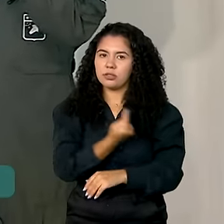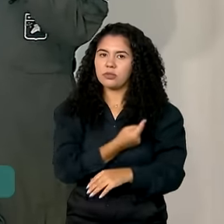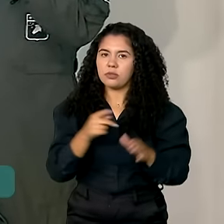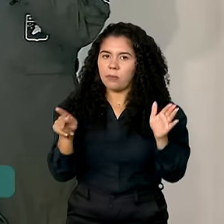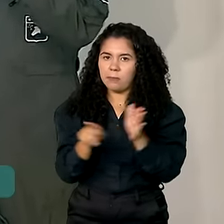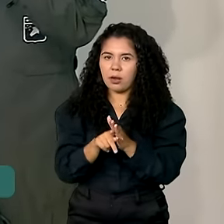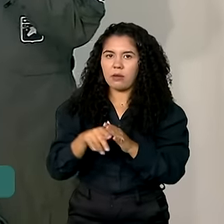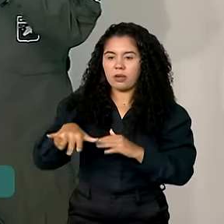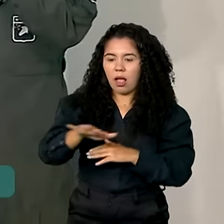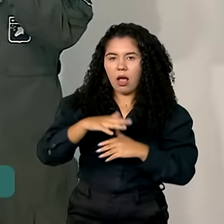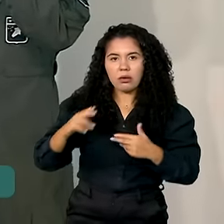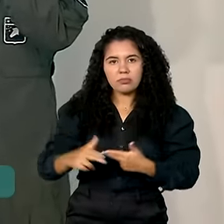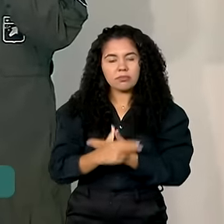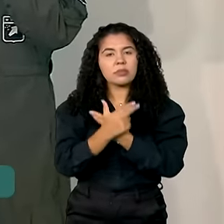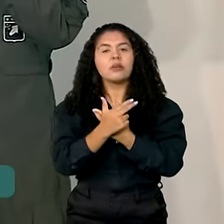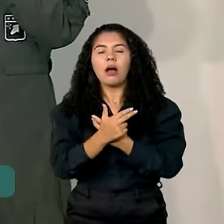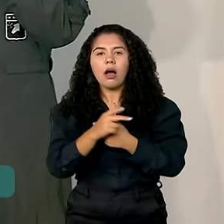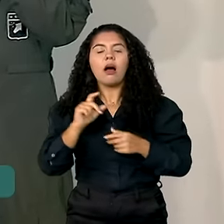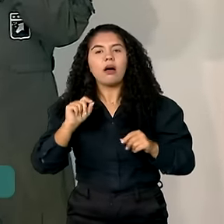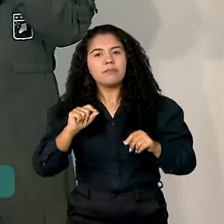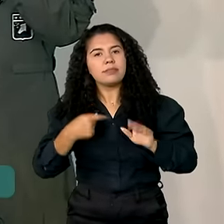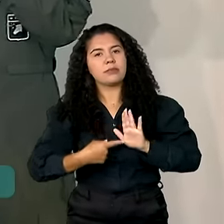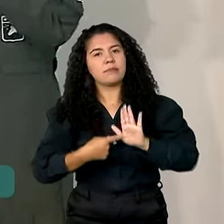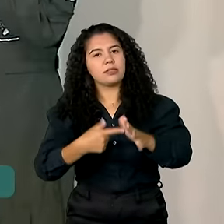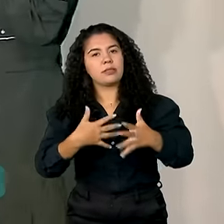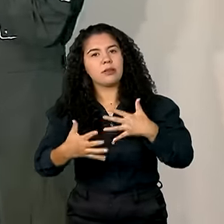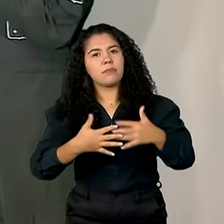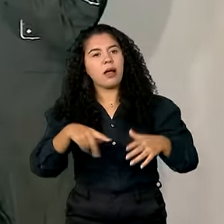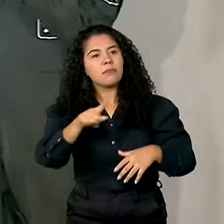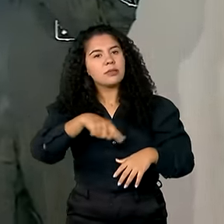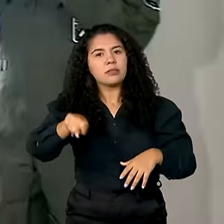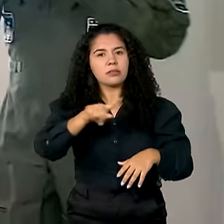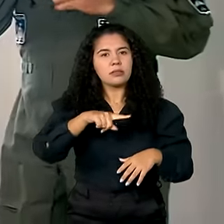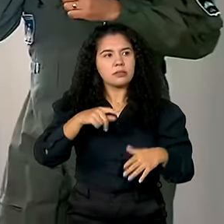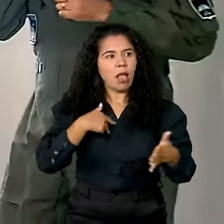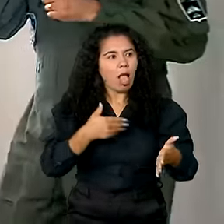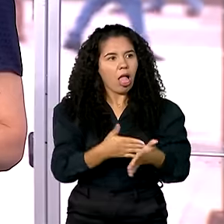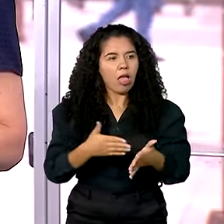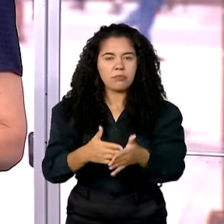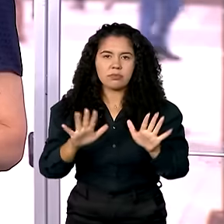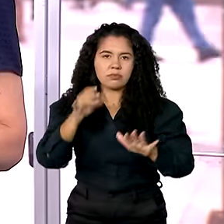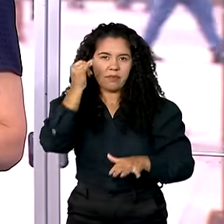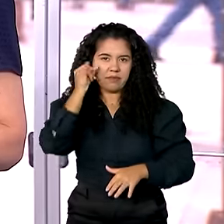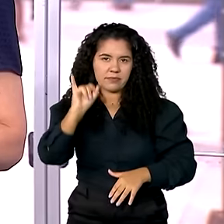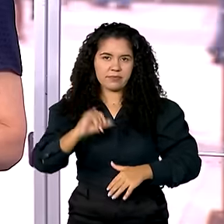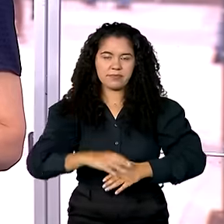seja transparente para essas pessoas e elas não percebam essas interferências.